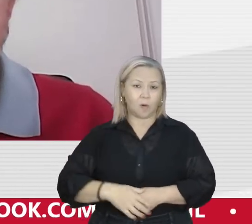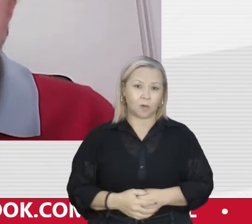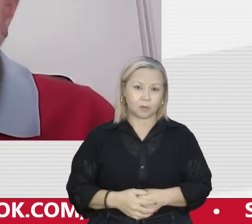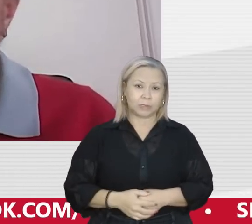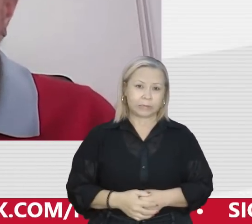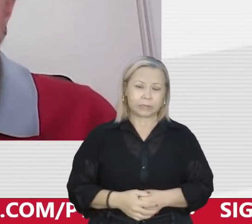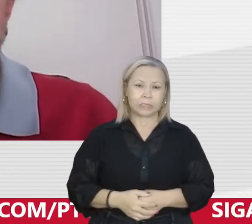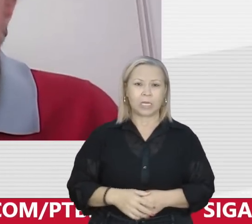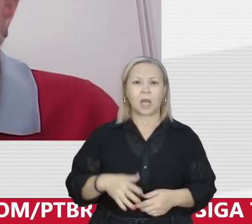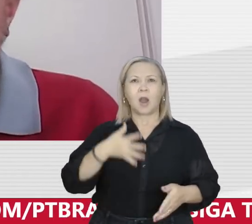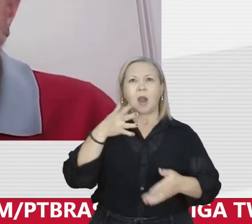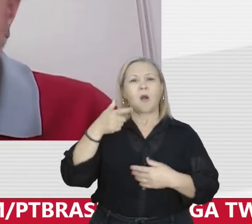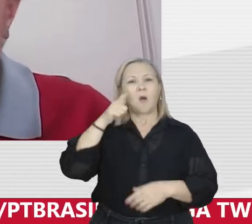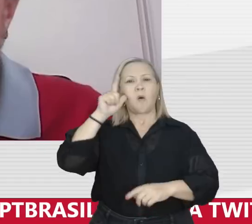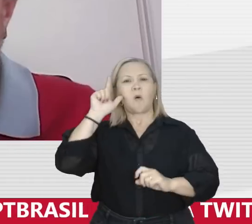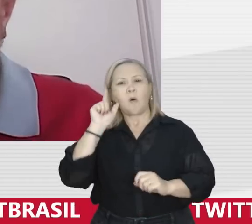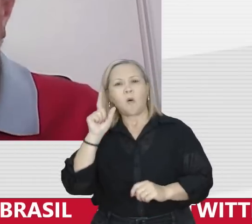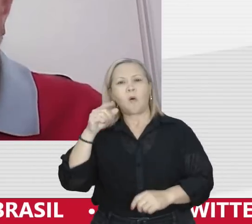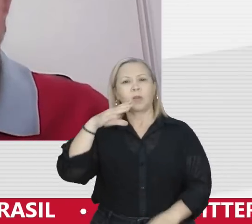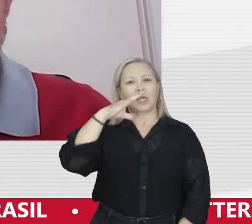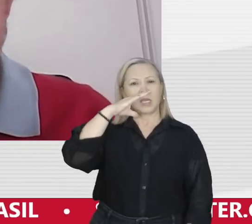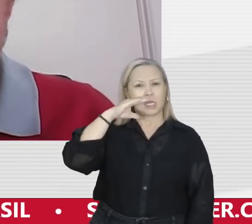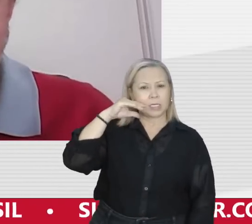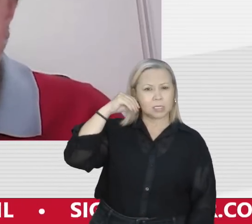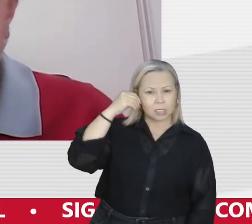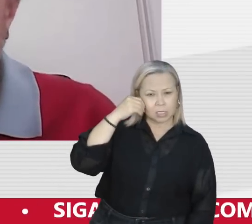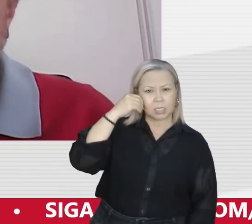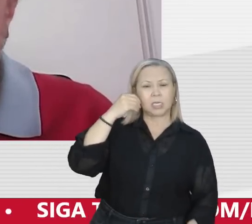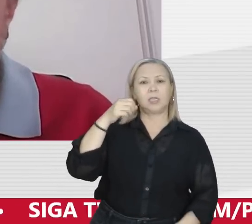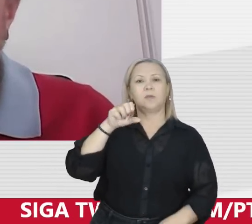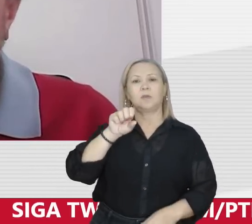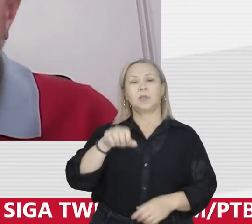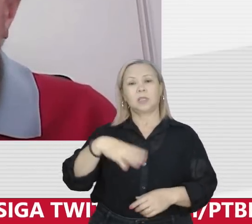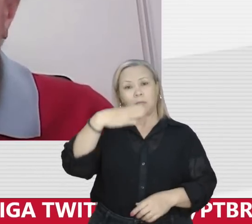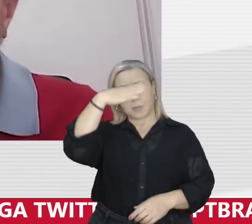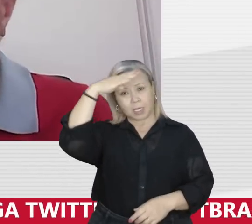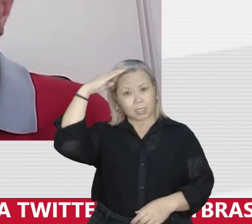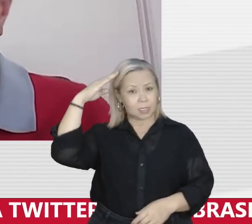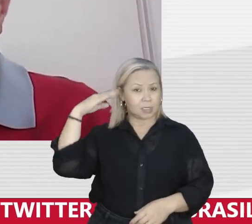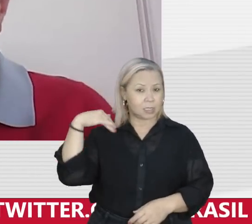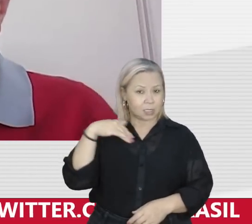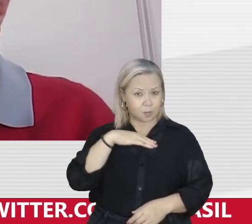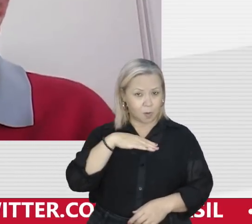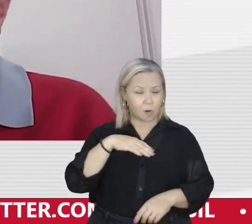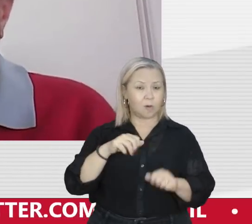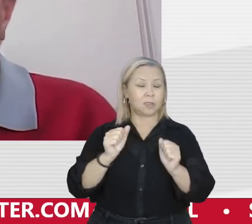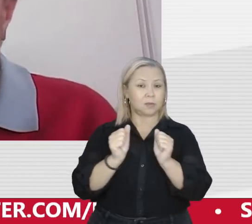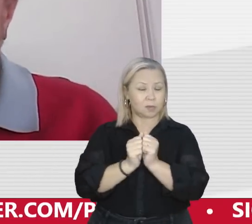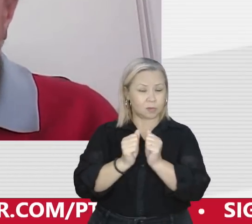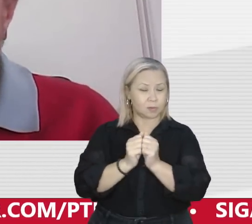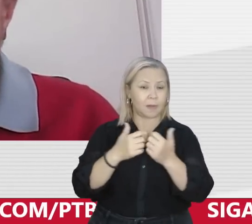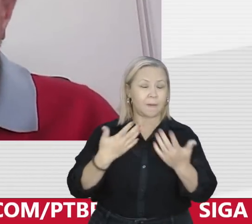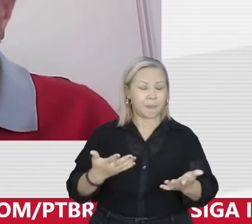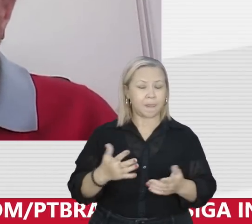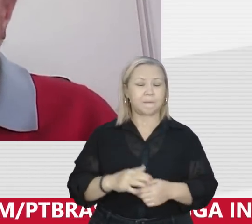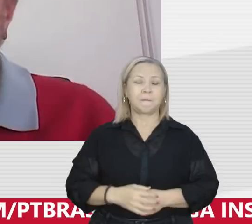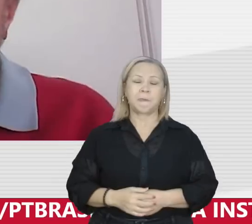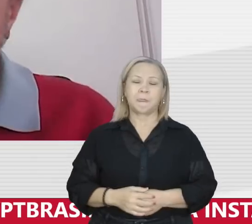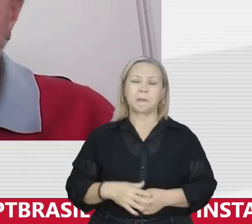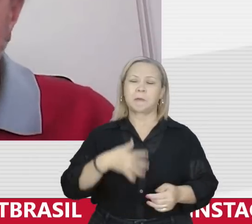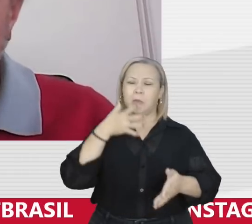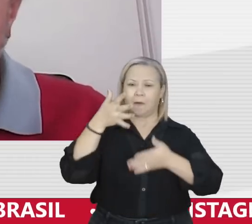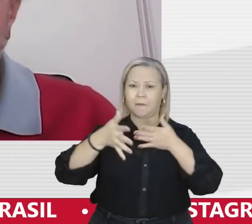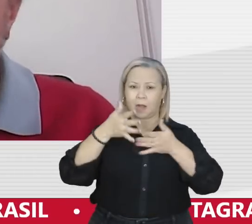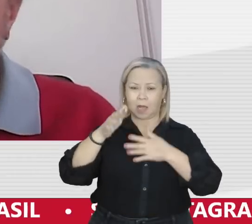Simone Tebet ao longo da programação, a tarde inteira, entrando pela noite, né? Porque, no fundo,